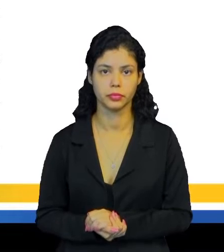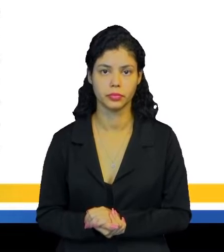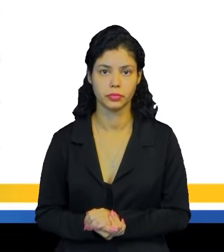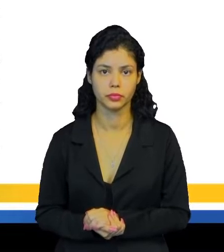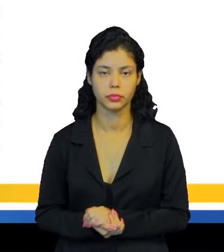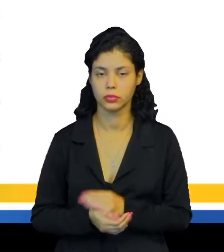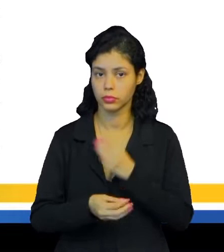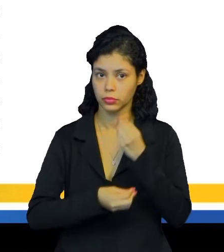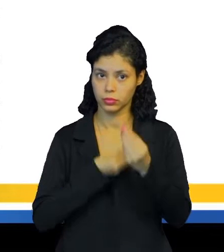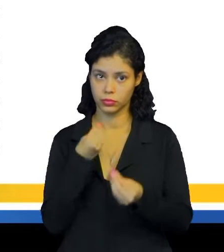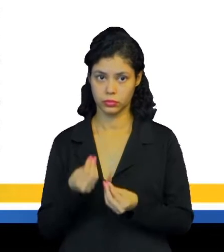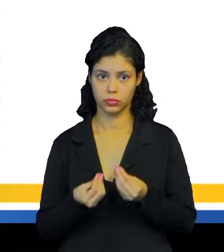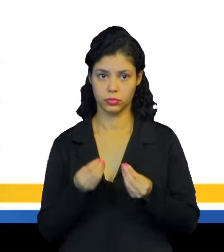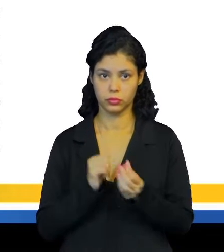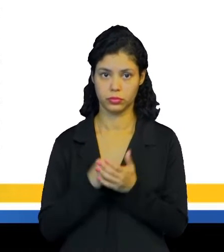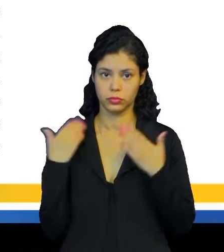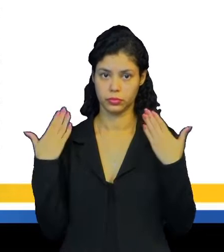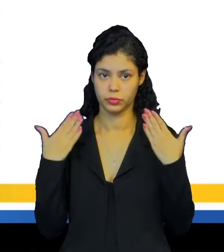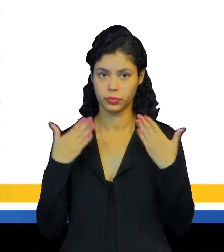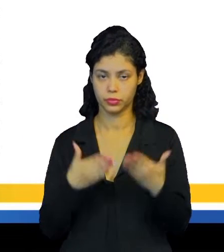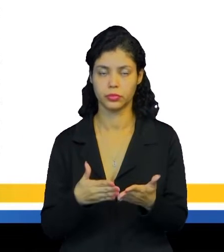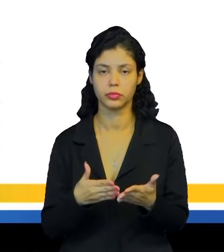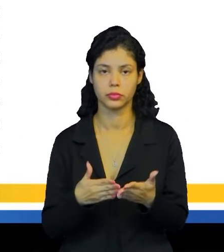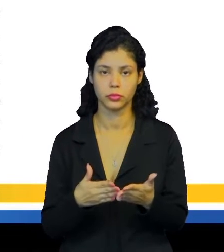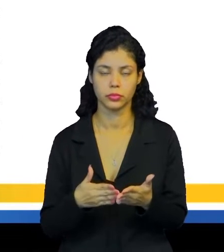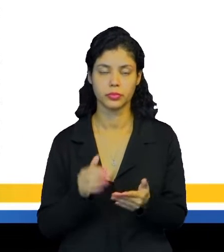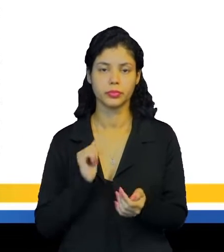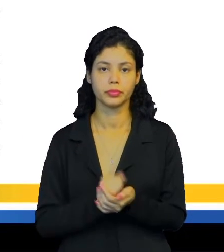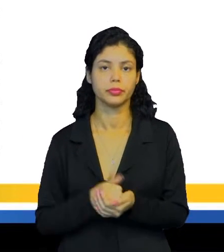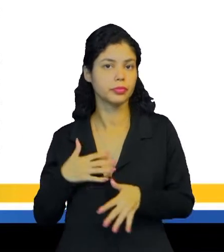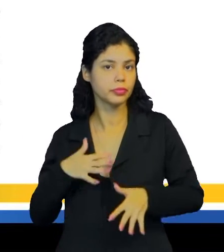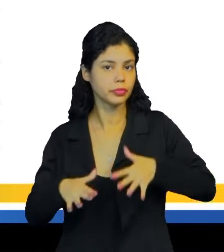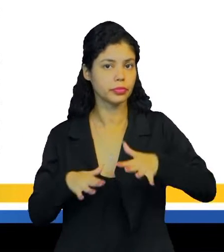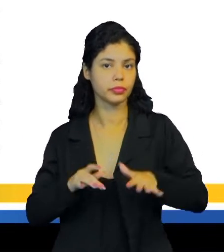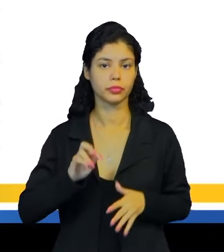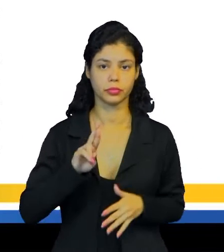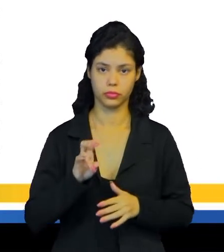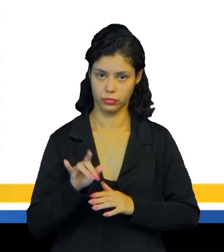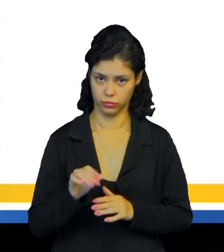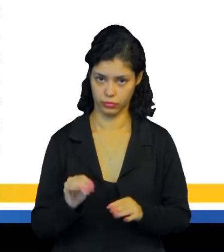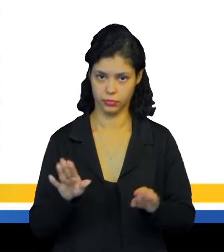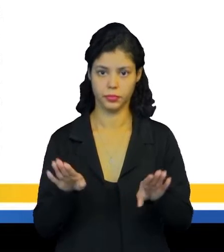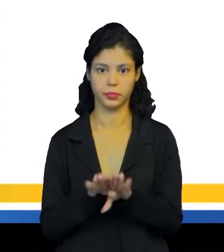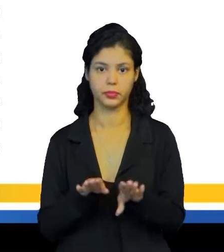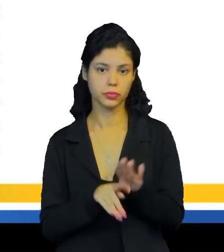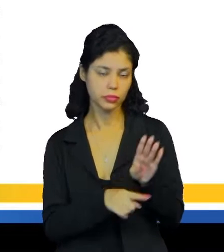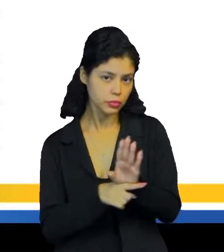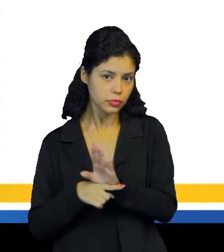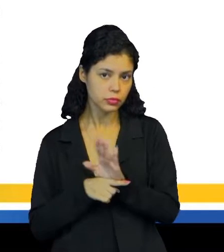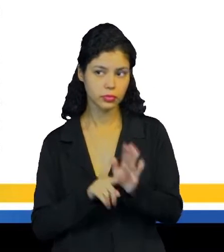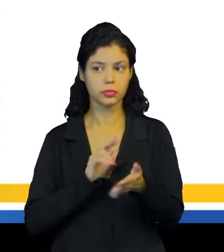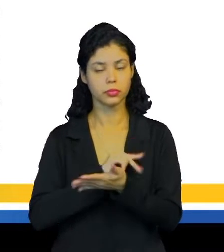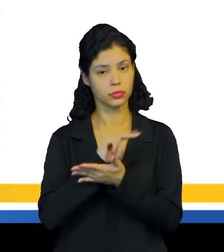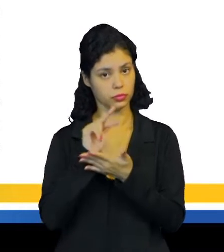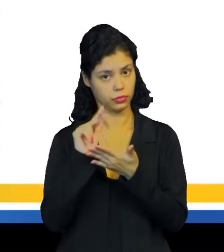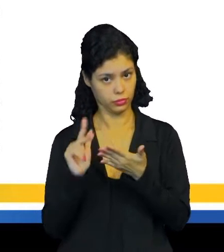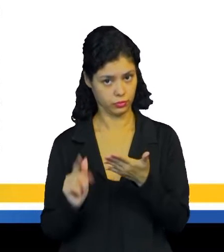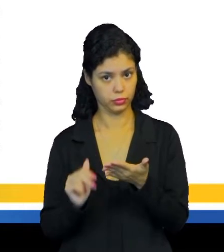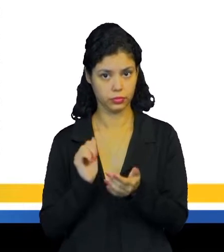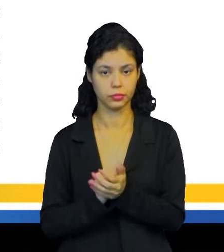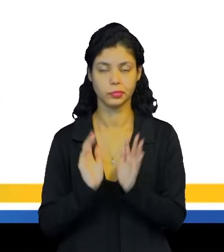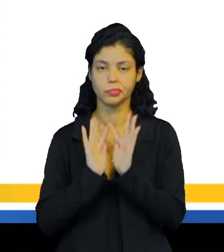De tal modo, né, centrado nesses aspectos, o movimento realista demonstra as diversas facetas